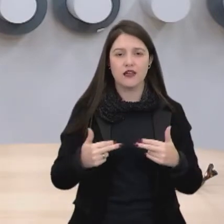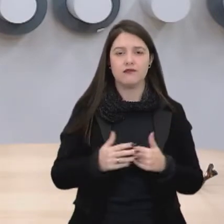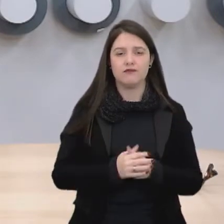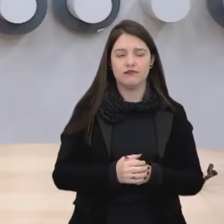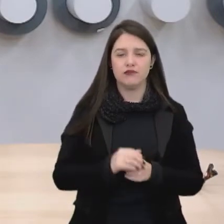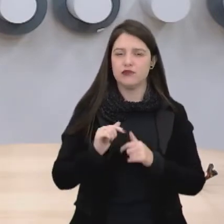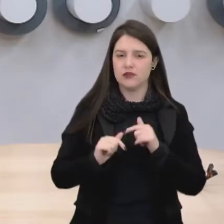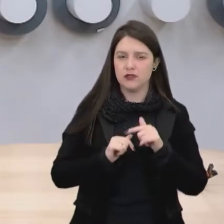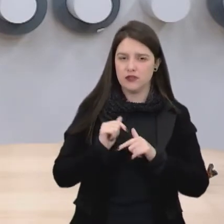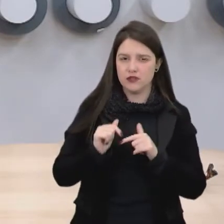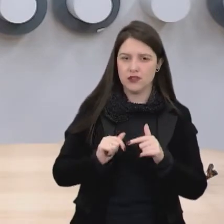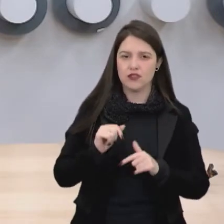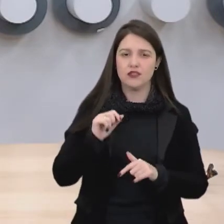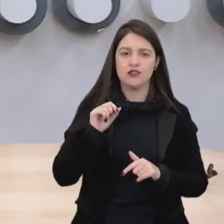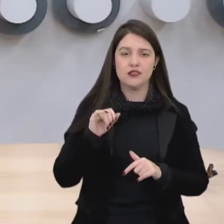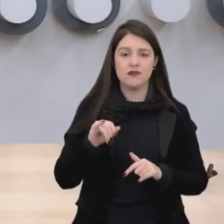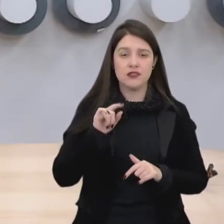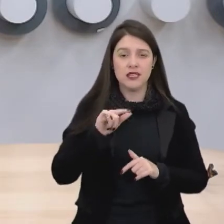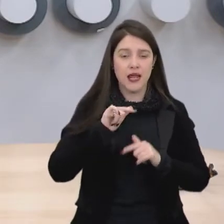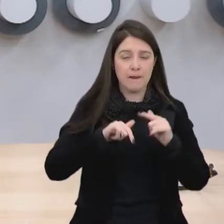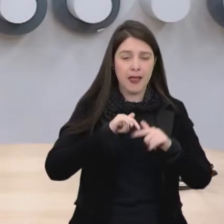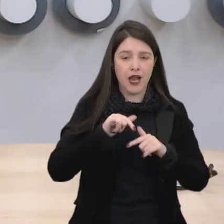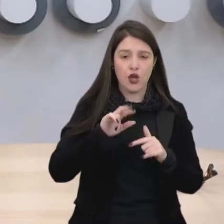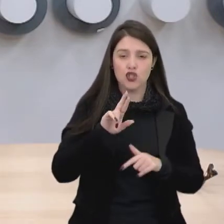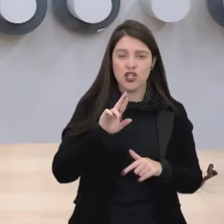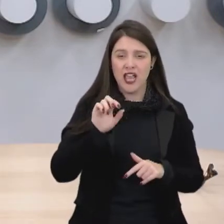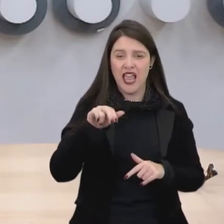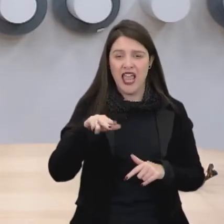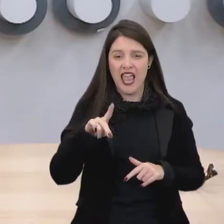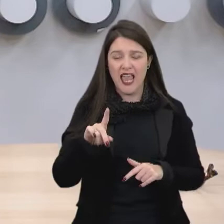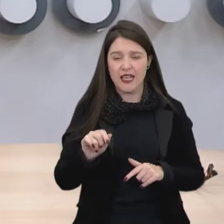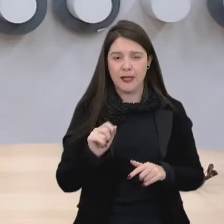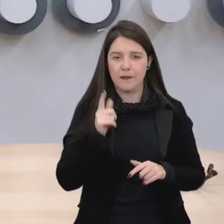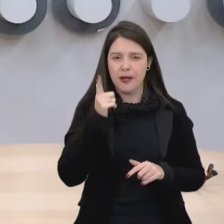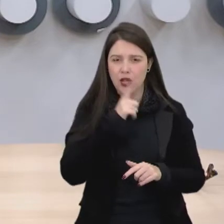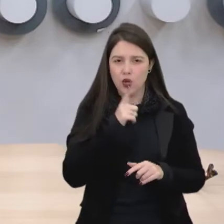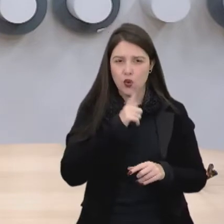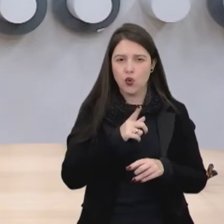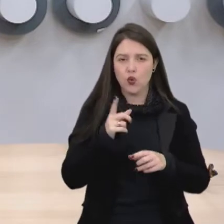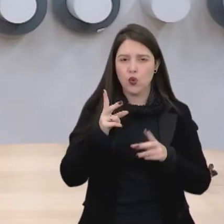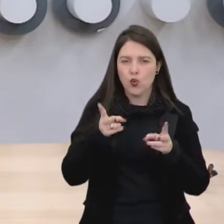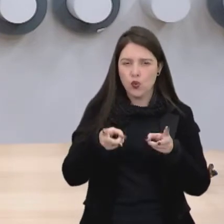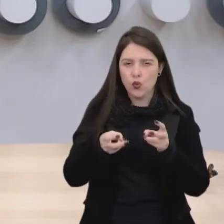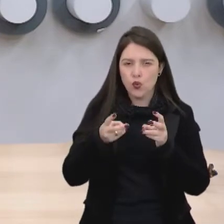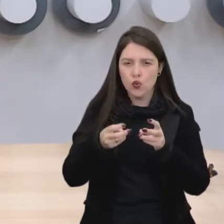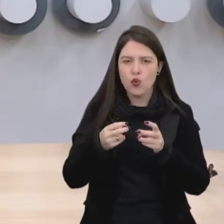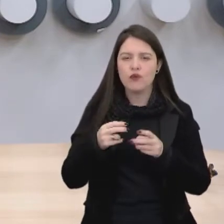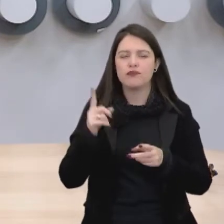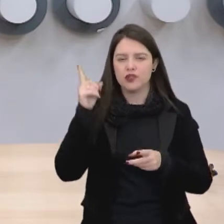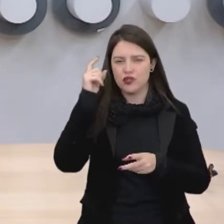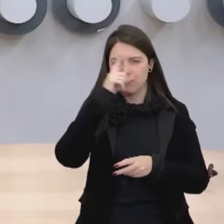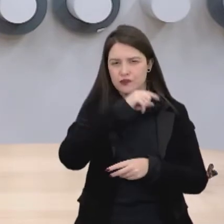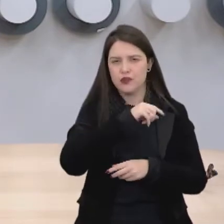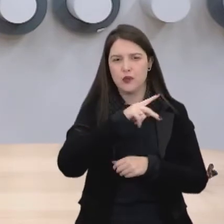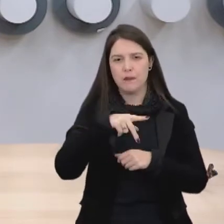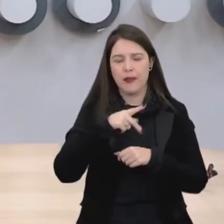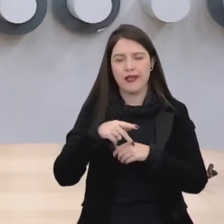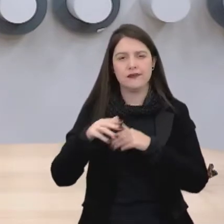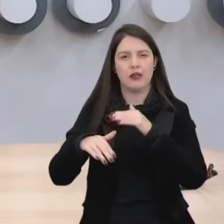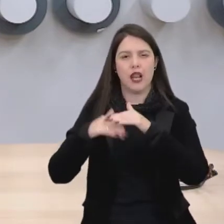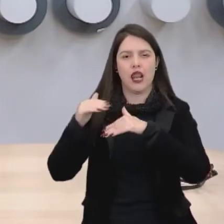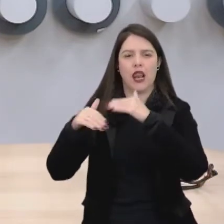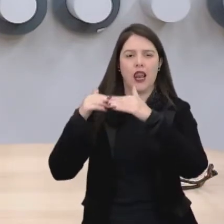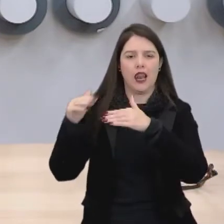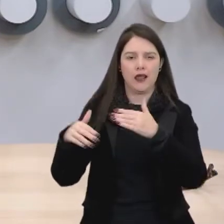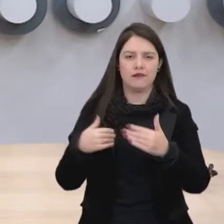Então, se o trabalhador não tem renda para consumir, fica difícil também o país produzir, né? Porque senão ele vai ter que